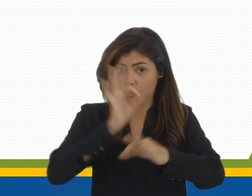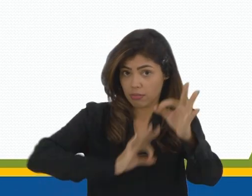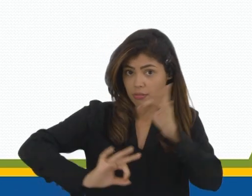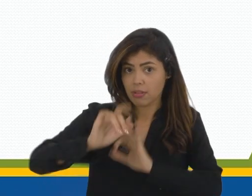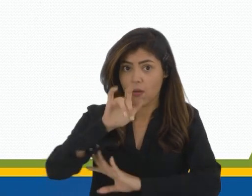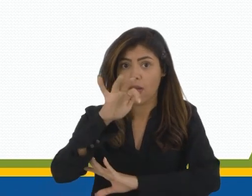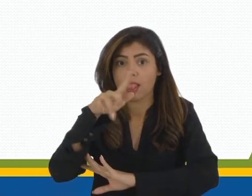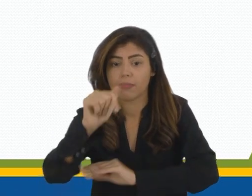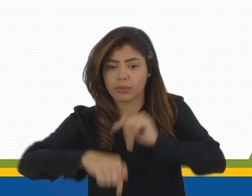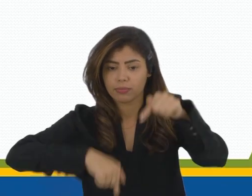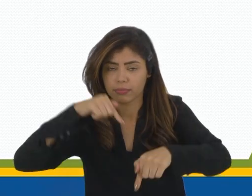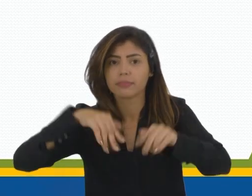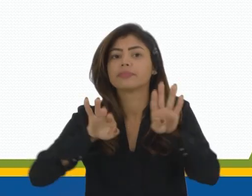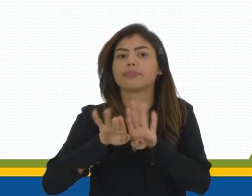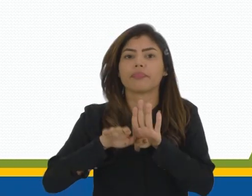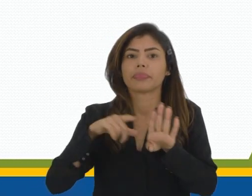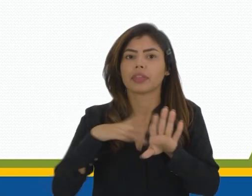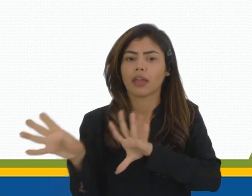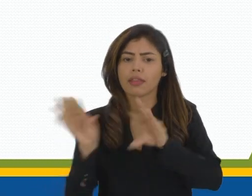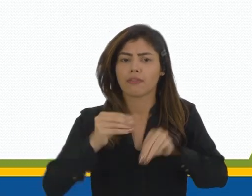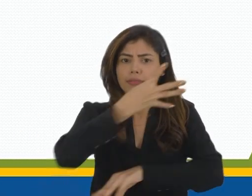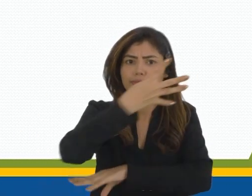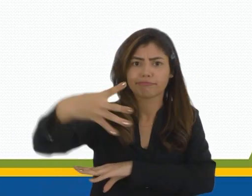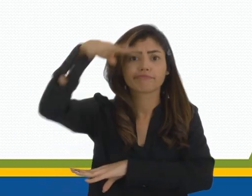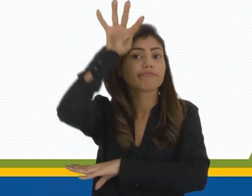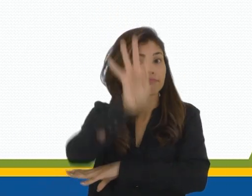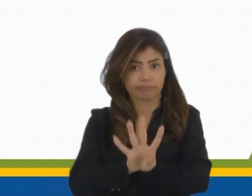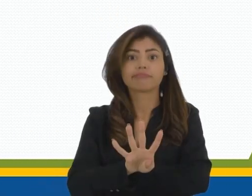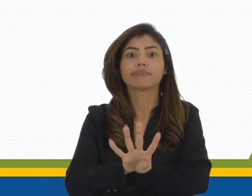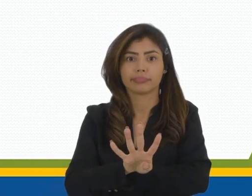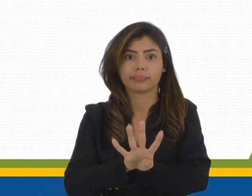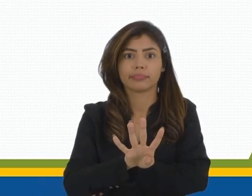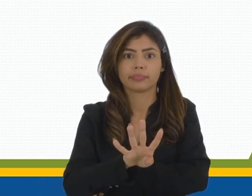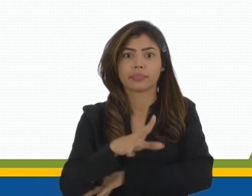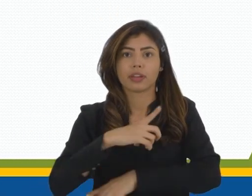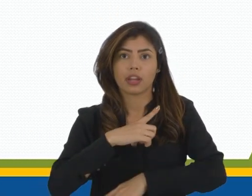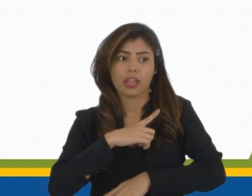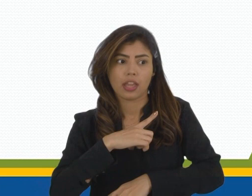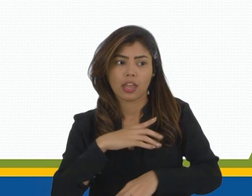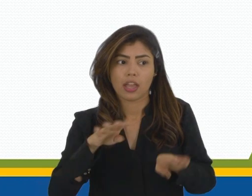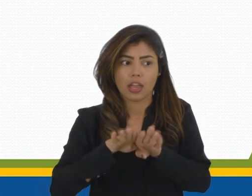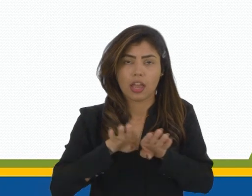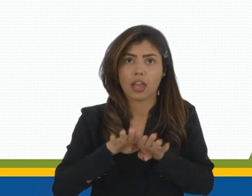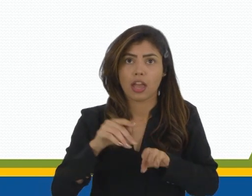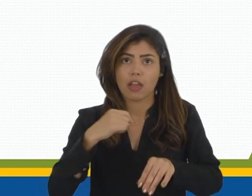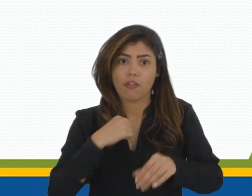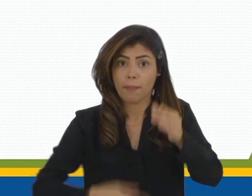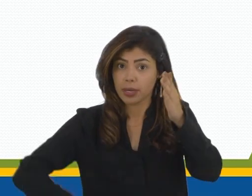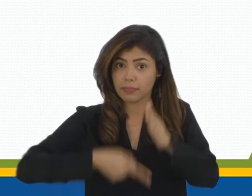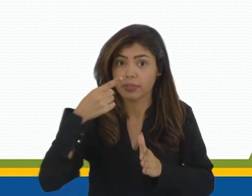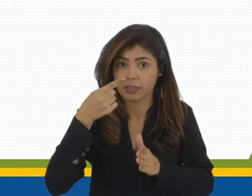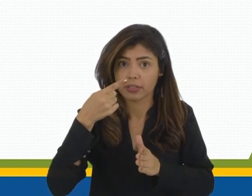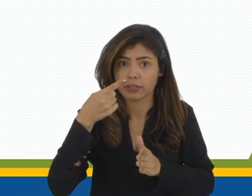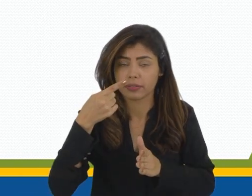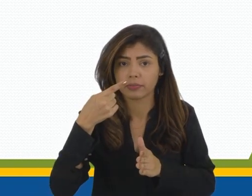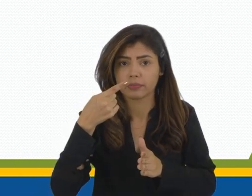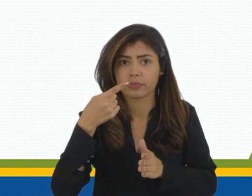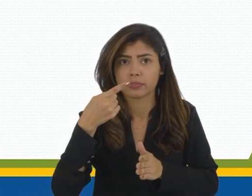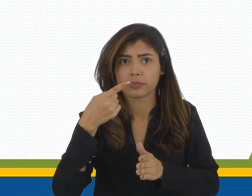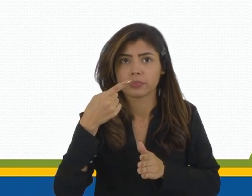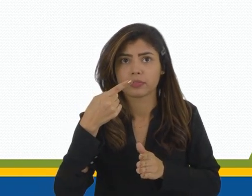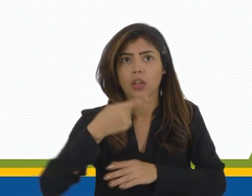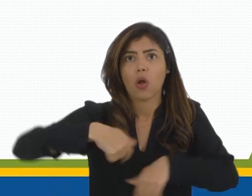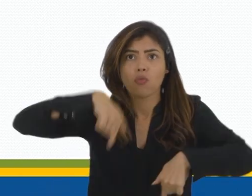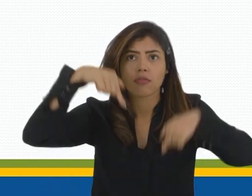esses elementos químicos, que é através da tabela periódica. A tabela periódica ela foi primeiro proposta por um